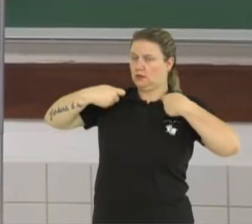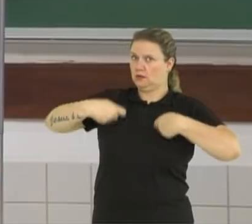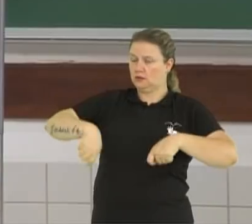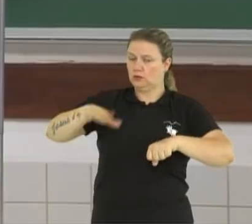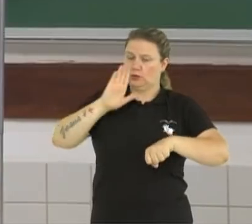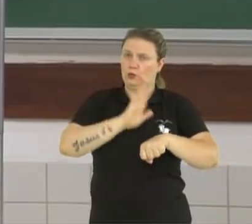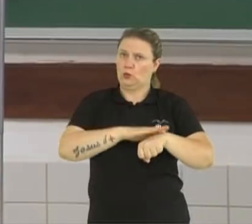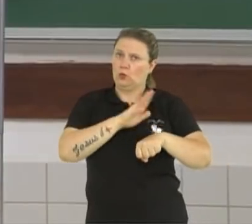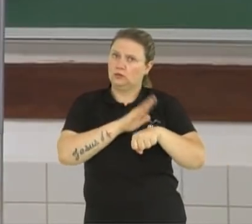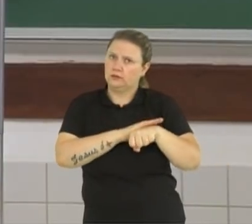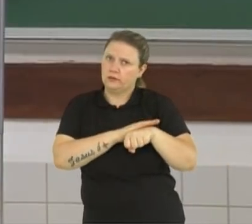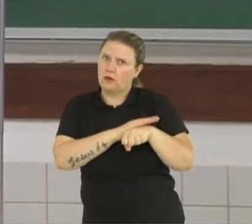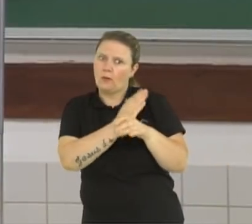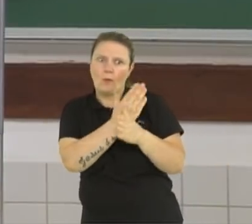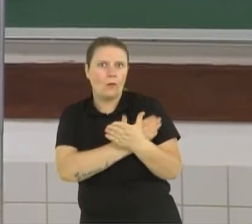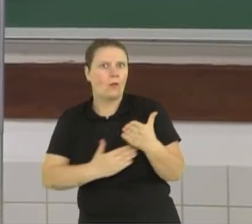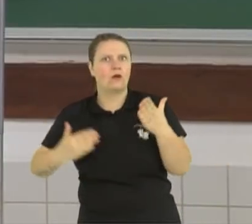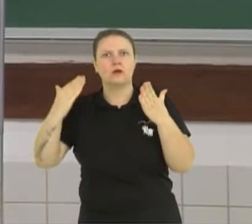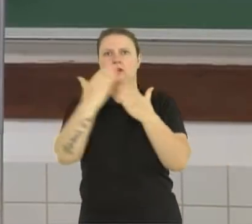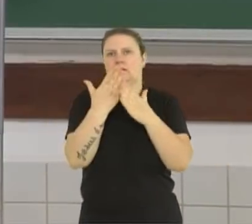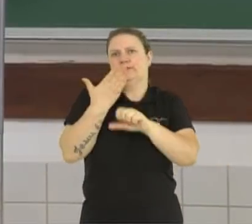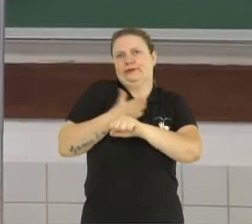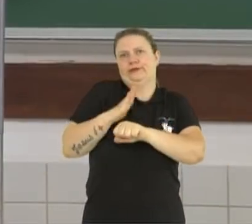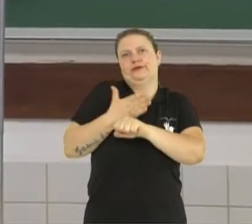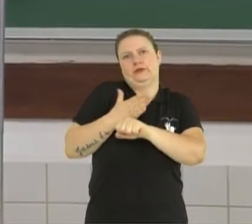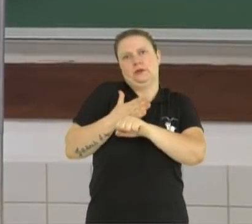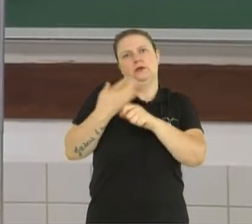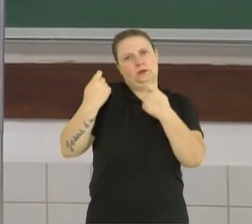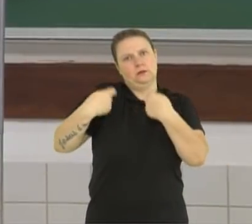tempo de treinamento e estar bem instruído, inclusive.